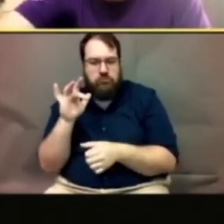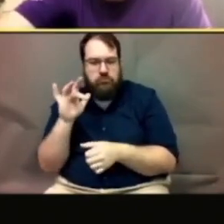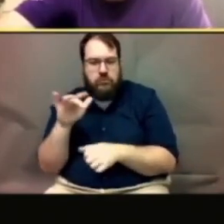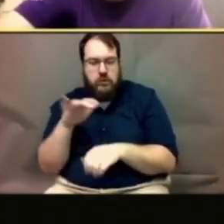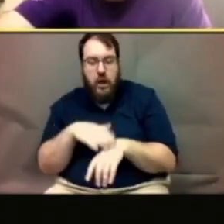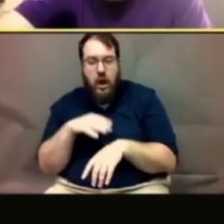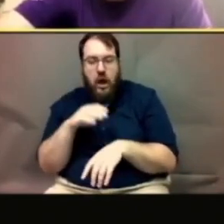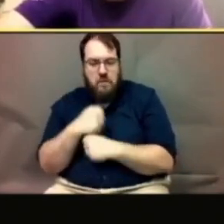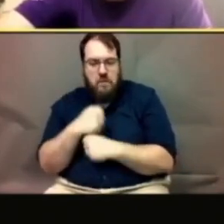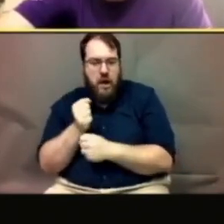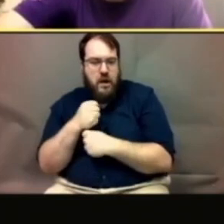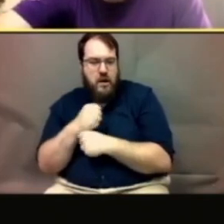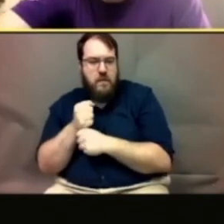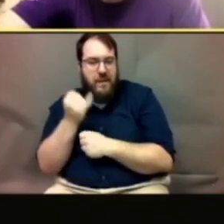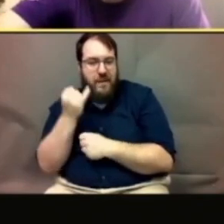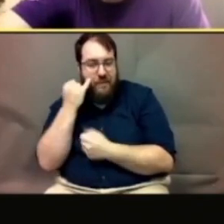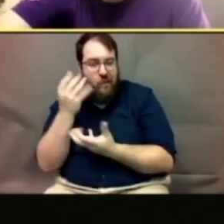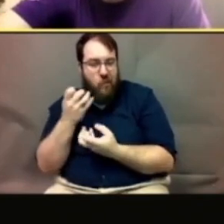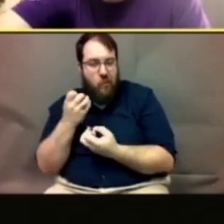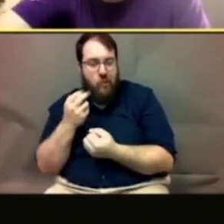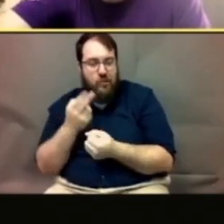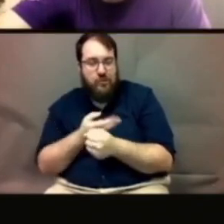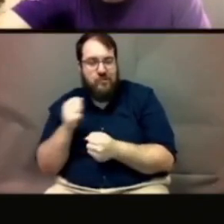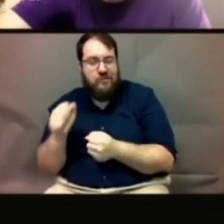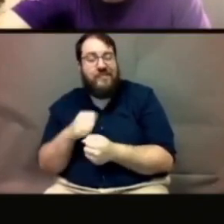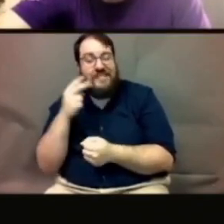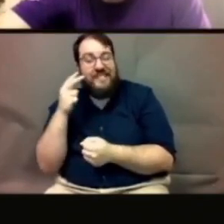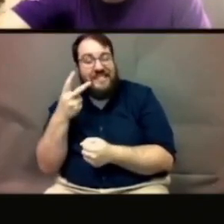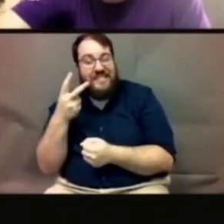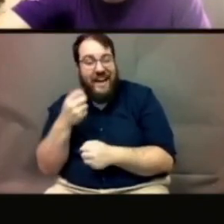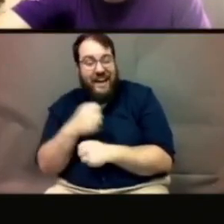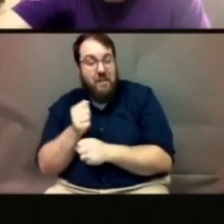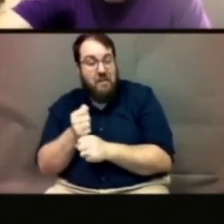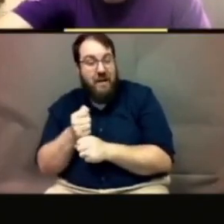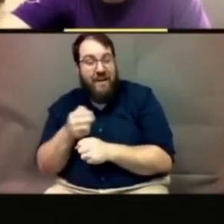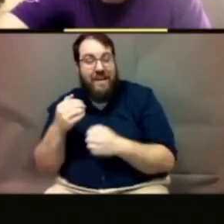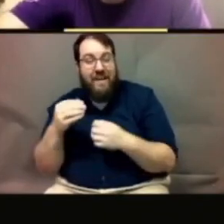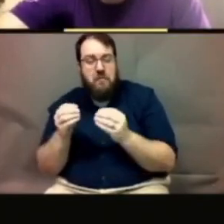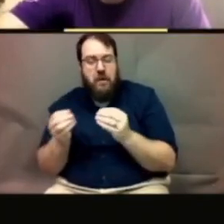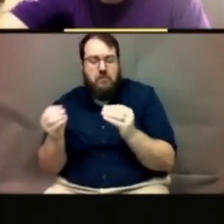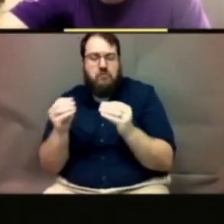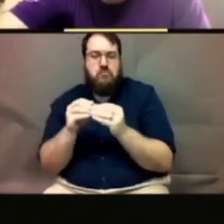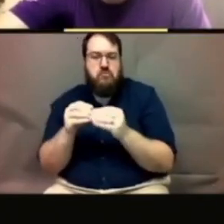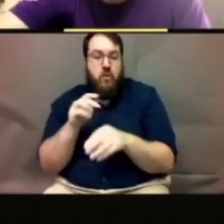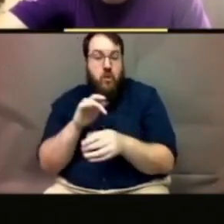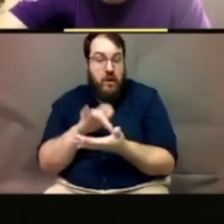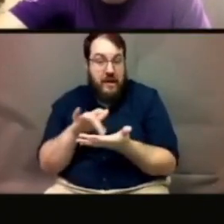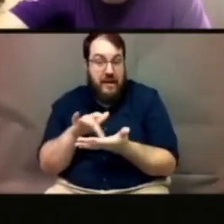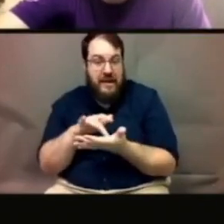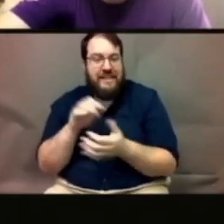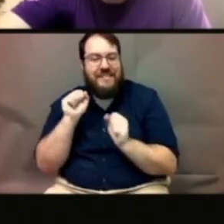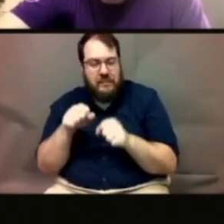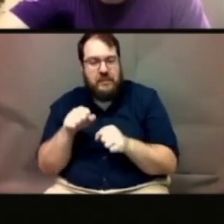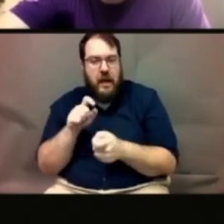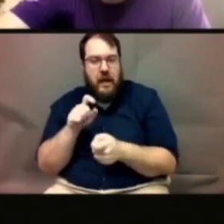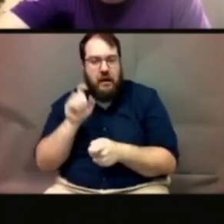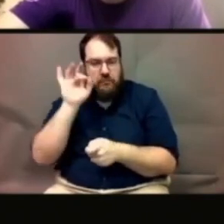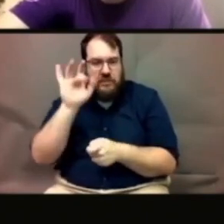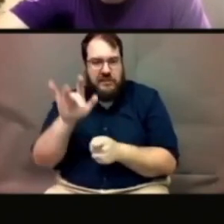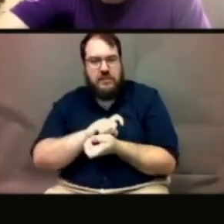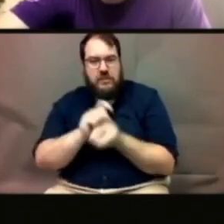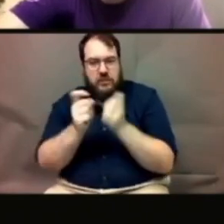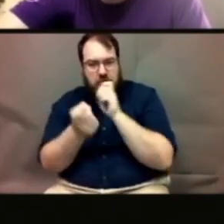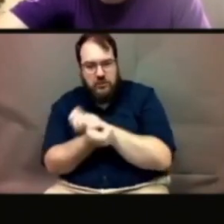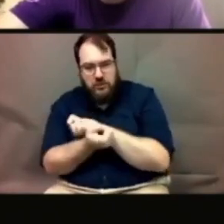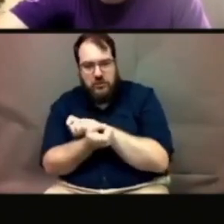as teclas que estão aqui se eu quiser usar um segundo make make nós teremos mais teclas e